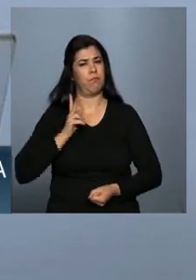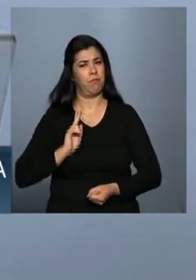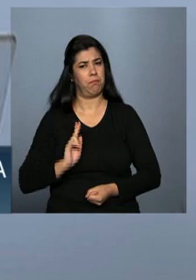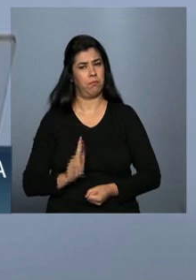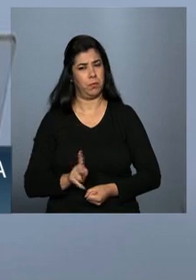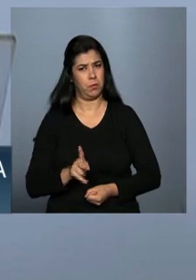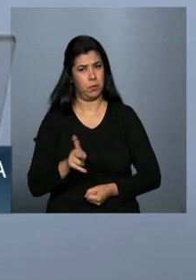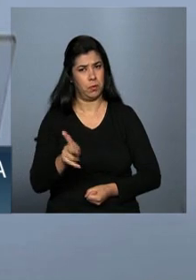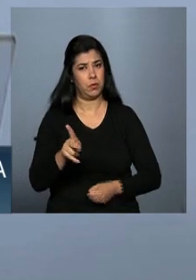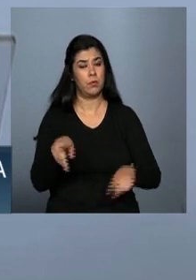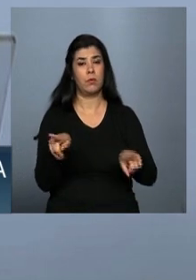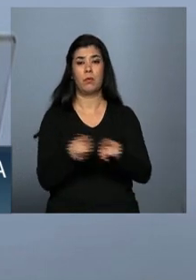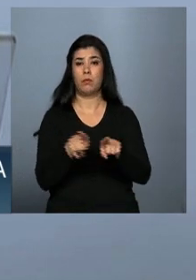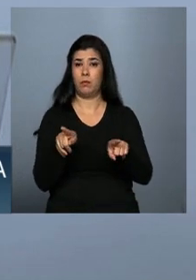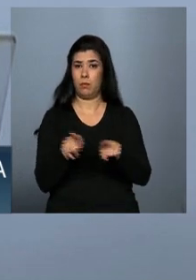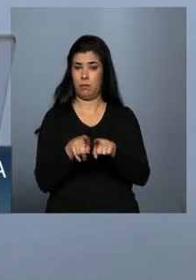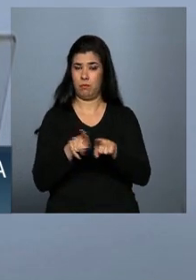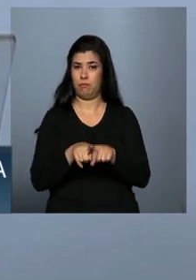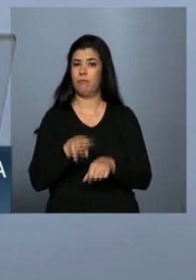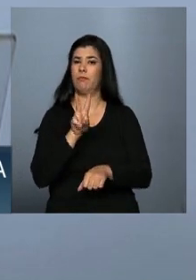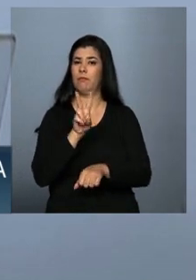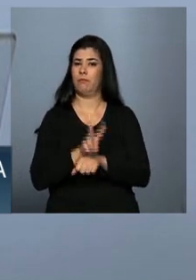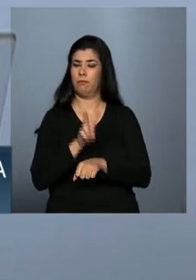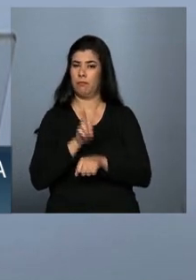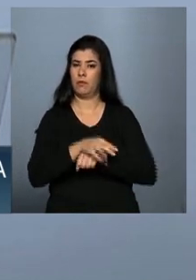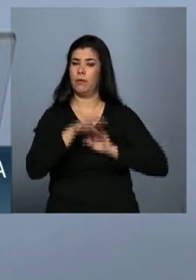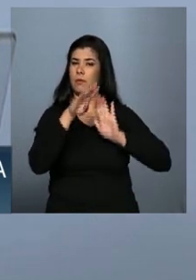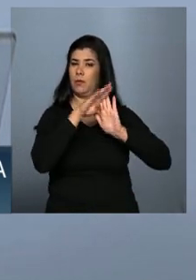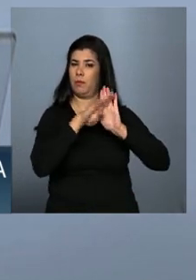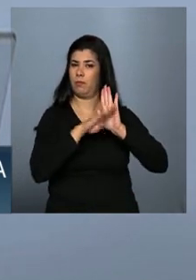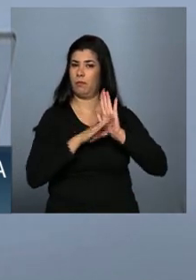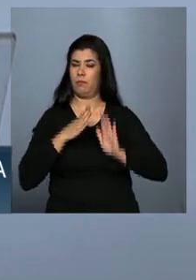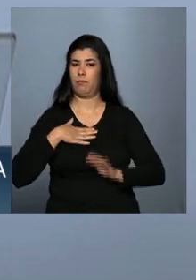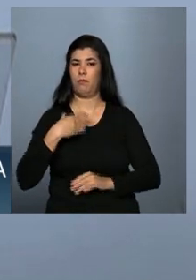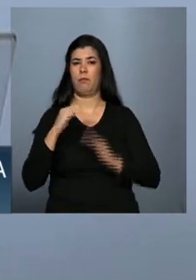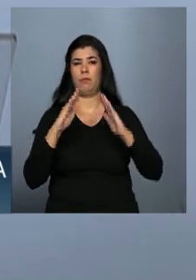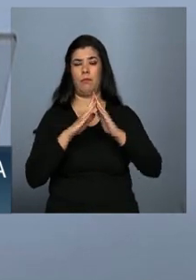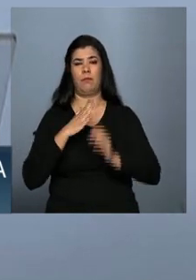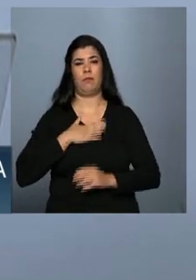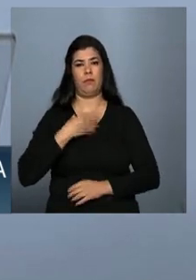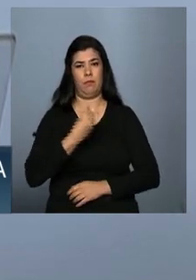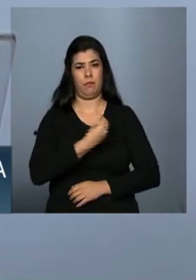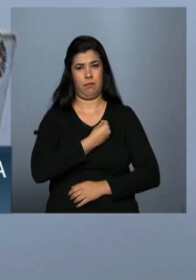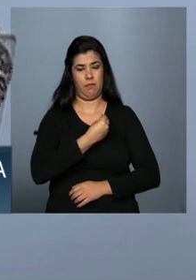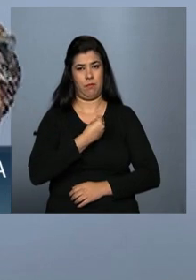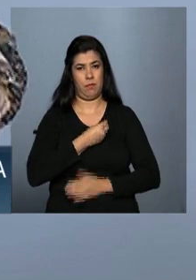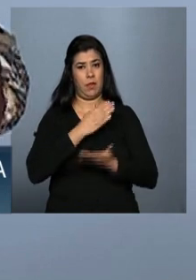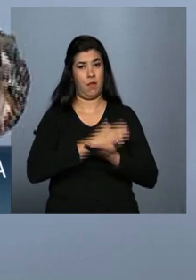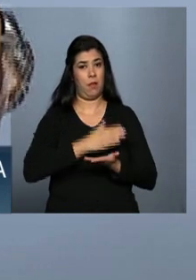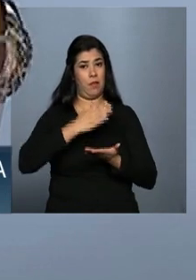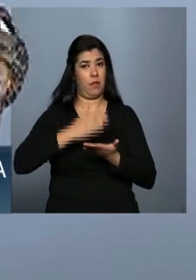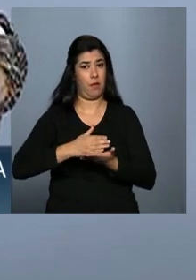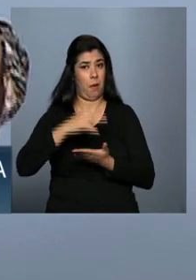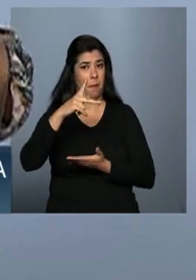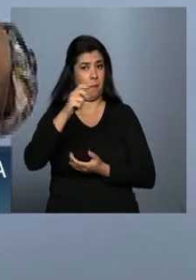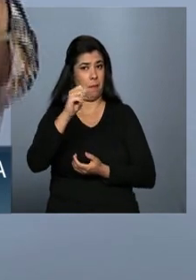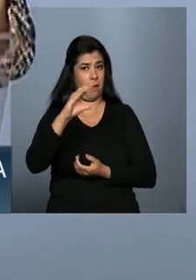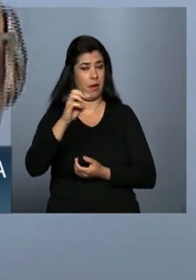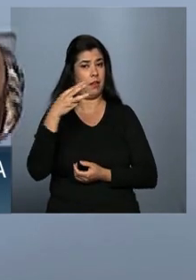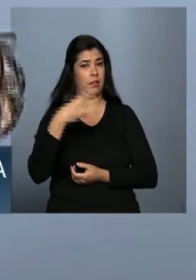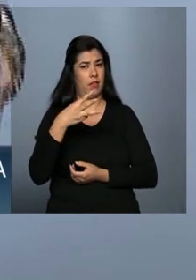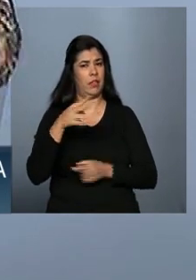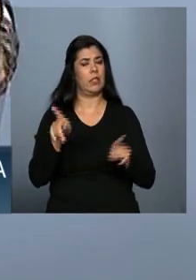só manter o programa Minha Casa Minha Vida nessa terceira fase, mas nós vamos fazer mais, nós